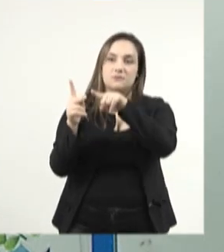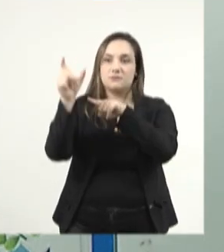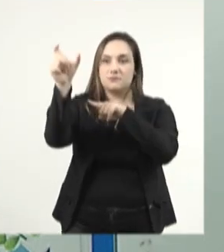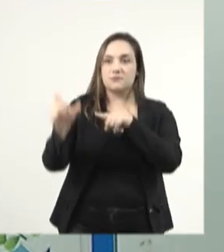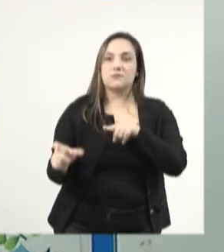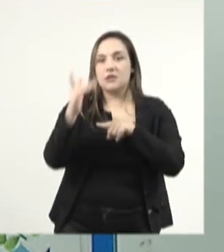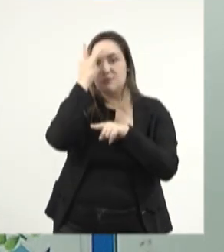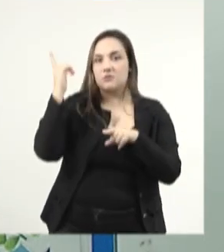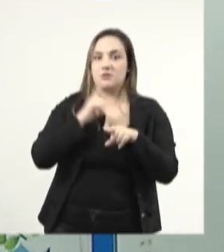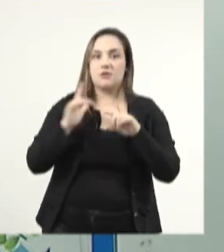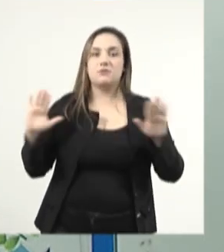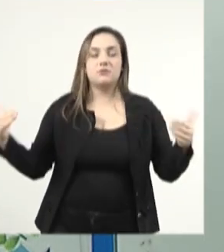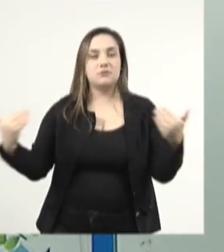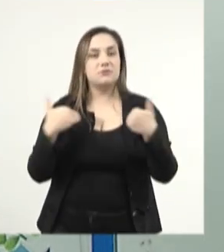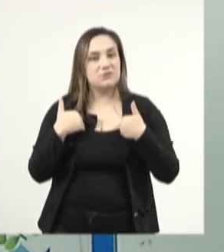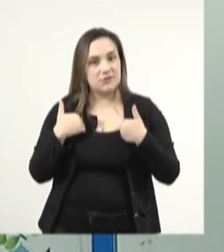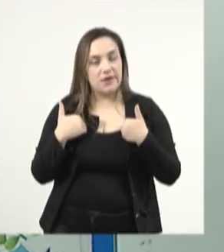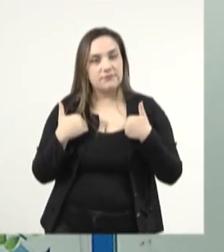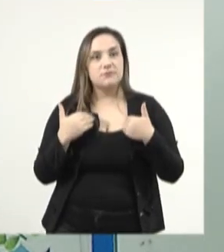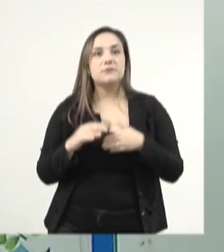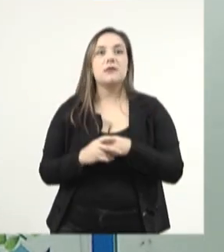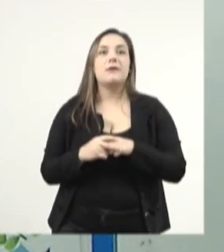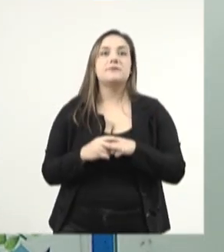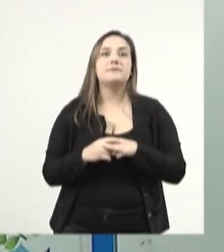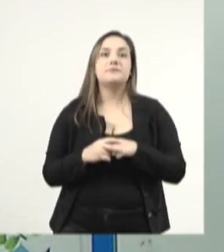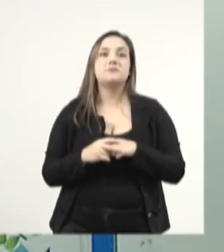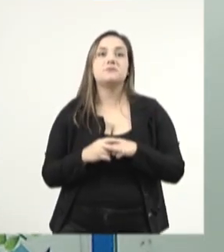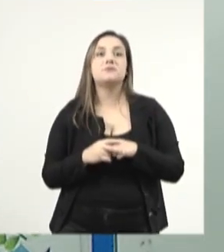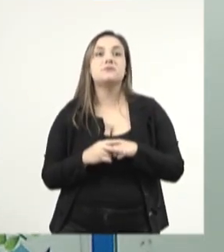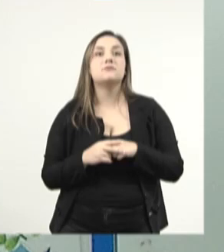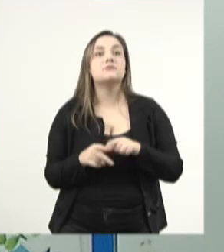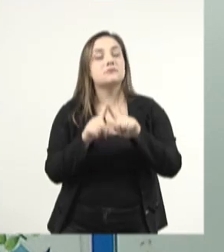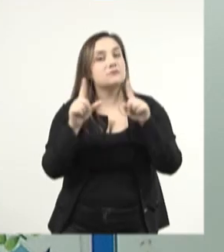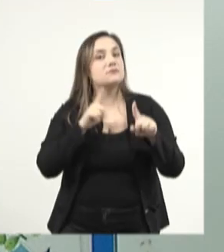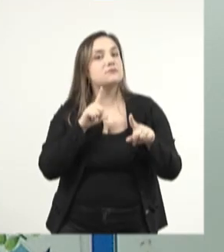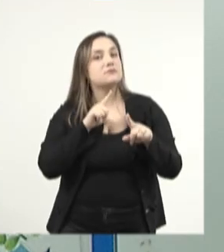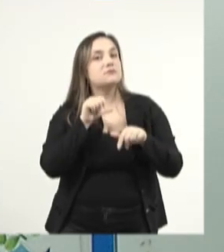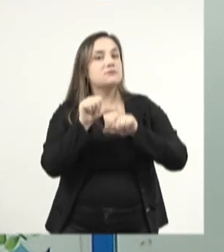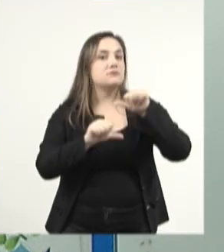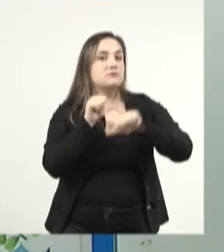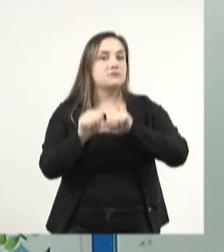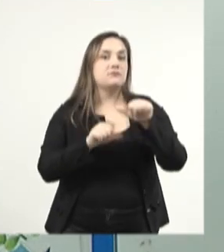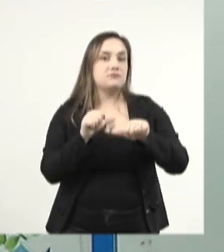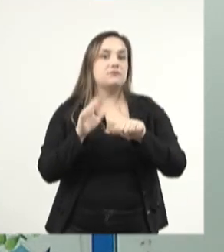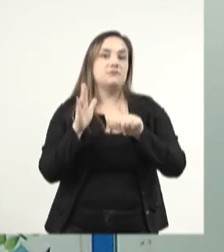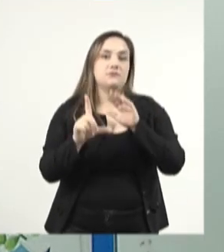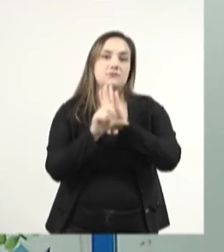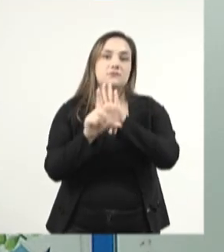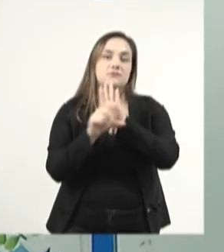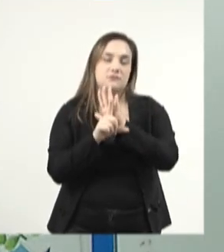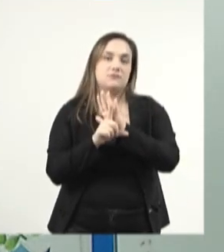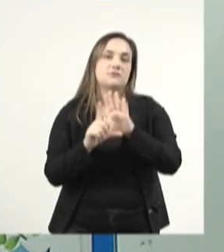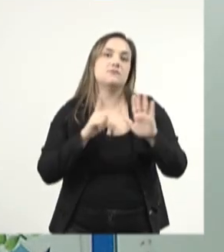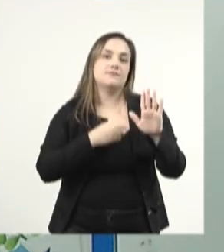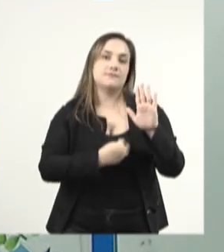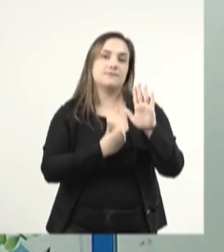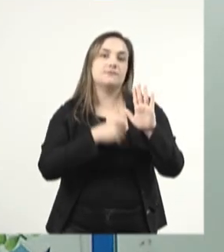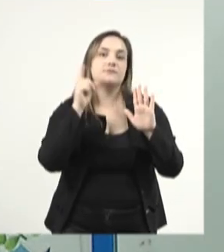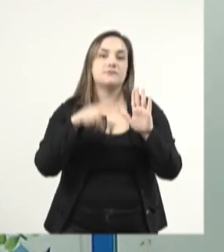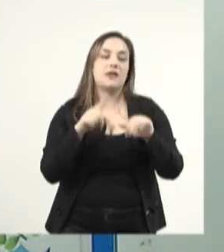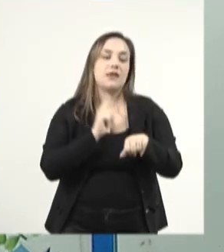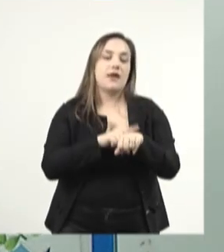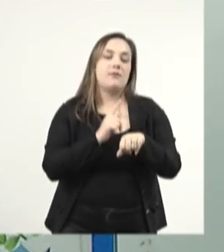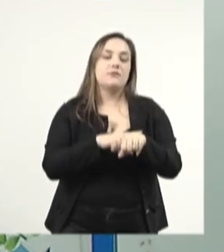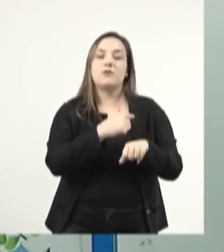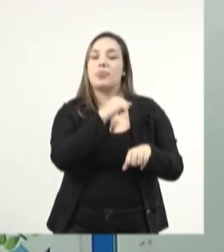sobre pessoas com transtorno do espectro autista, mas traz uma outra mudança também numa lei que já existe, que trata do